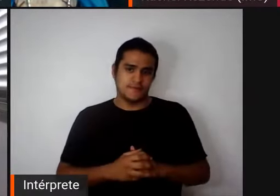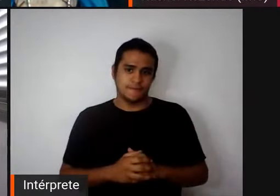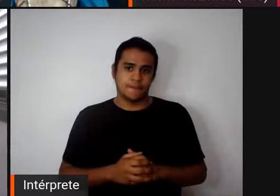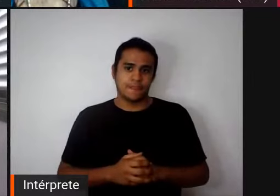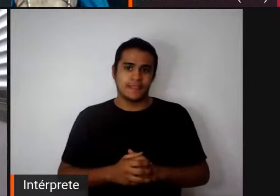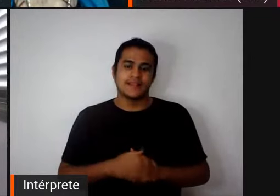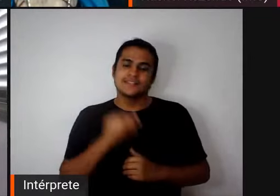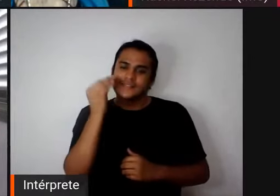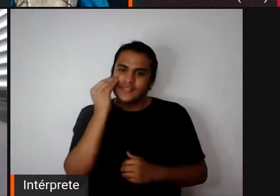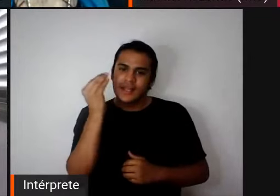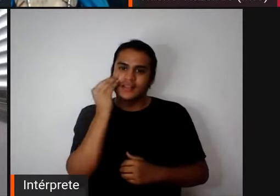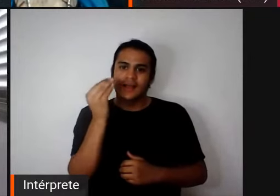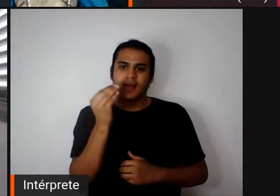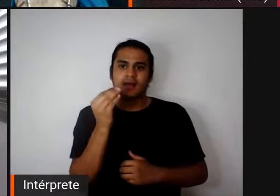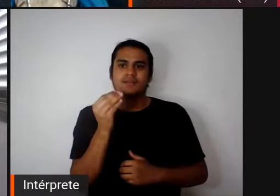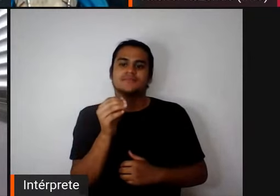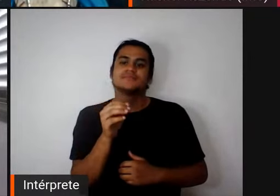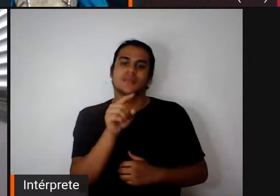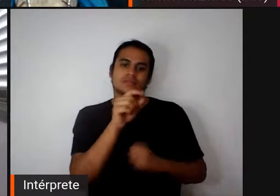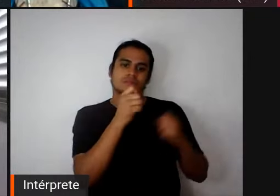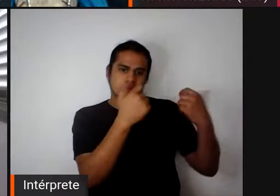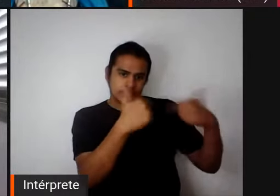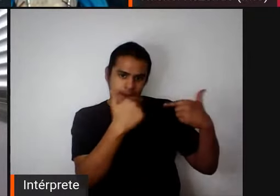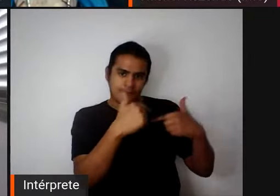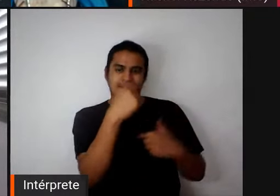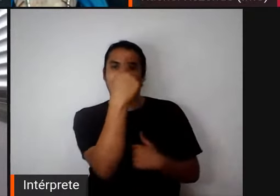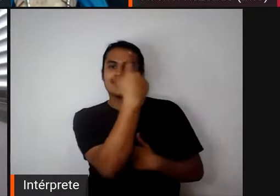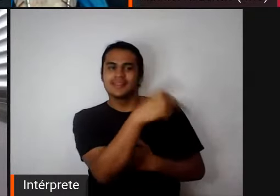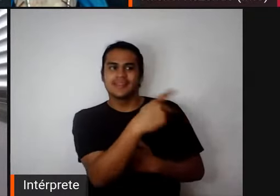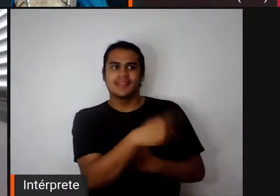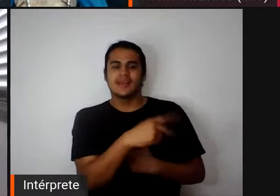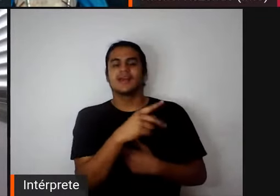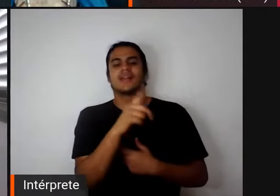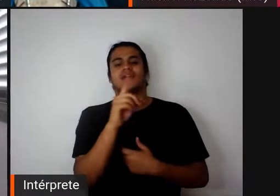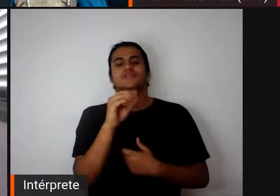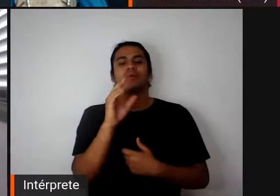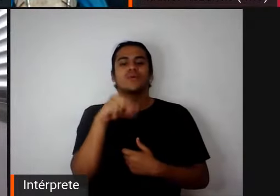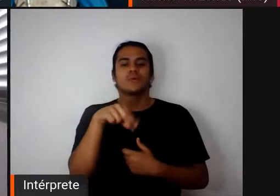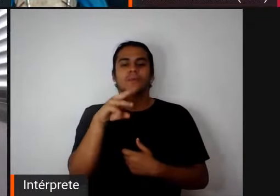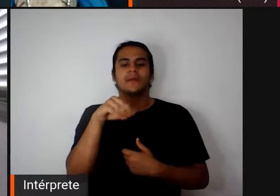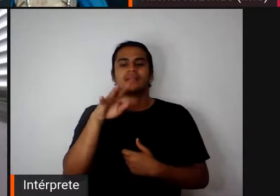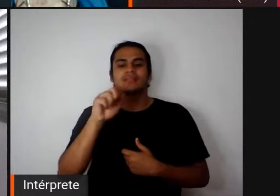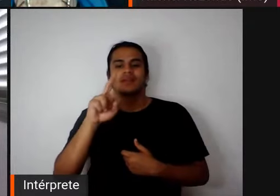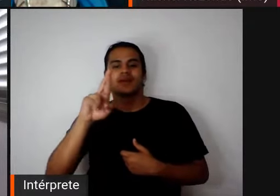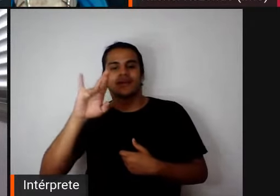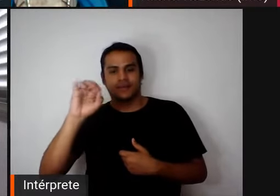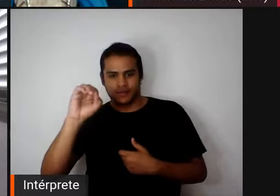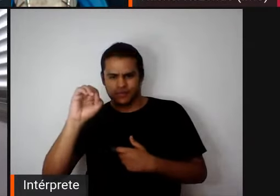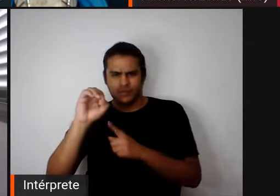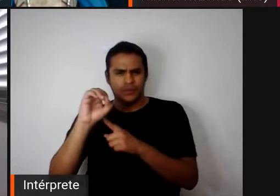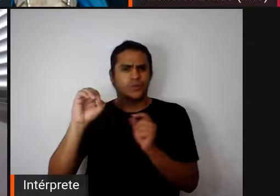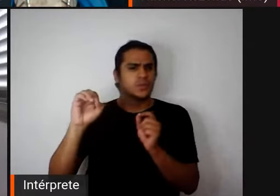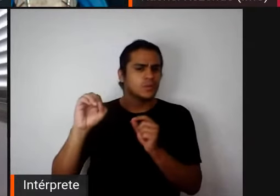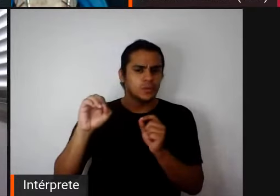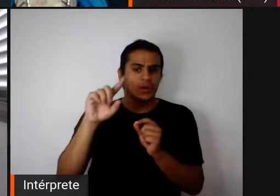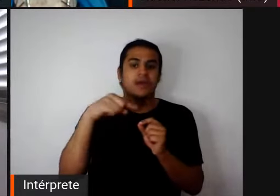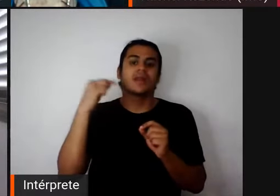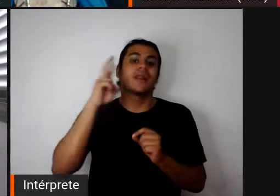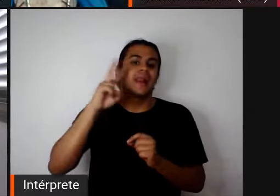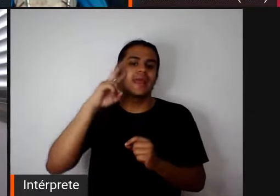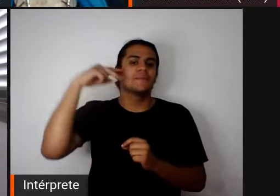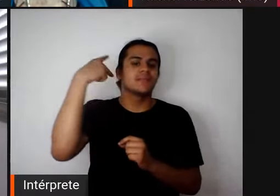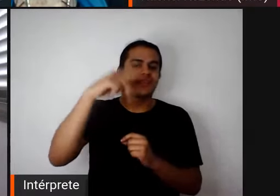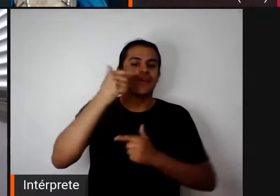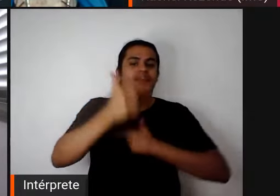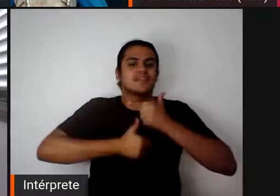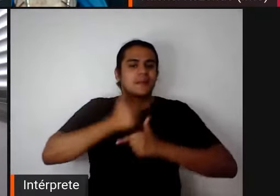além de dela estar trabalhando seu documentário, né, seu documentário longa-metragem, onde ela reviu o próprio trabalho, a própria obra, a gente